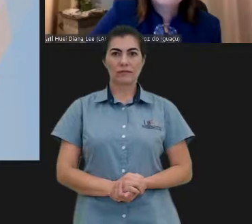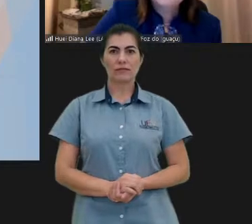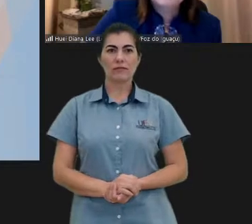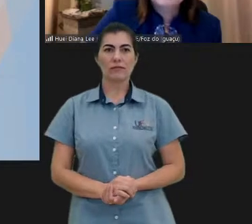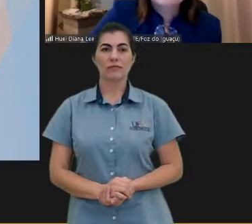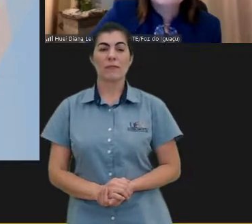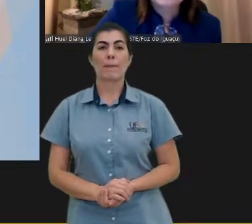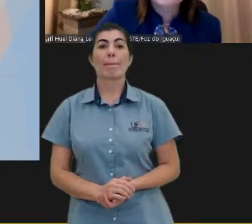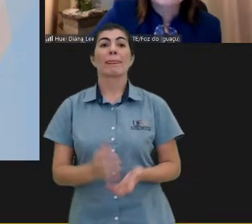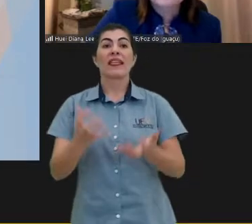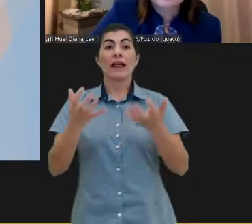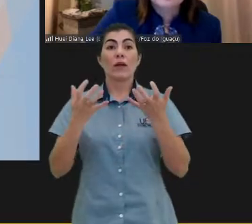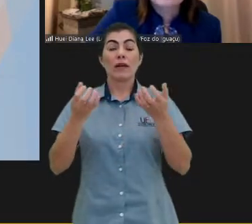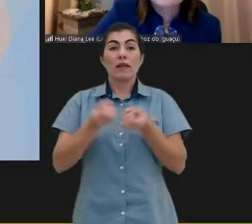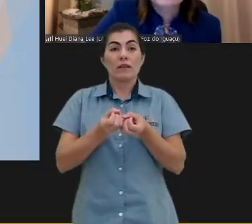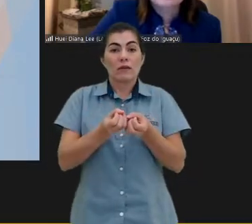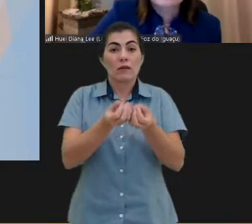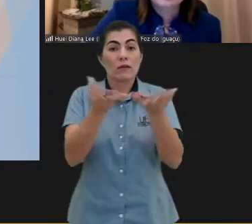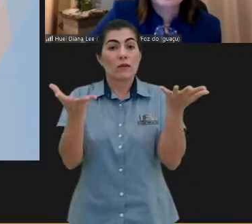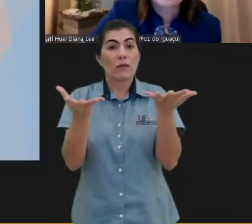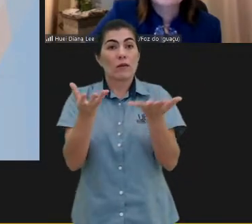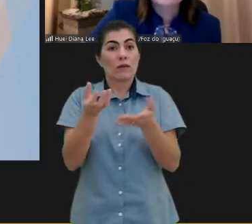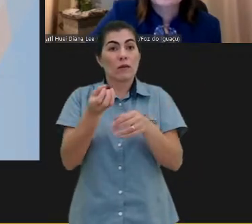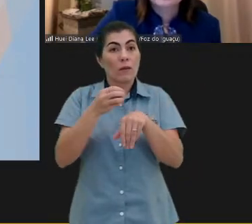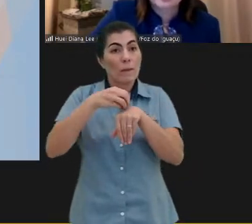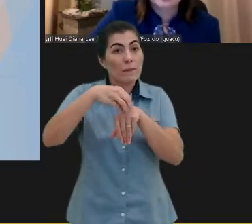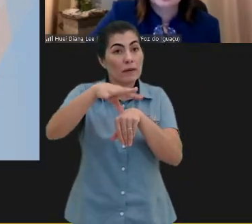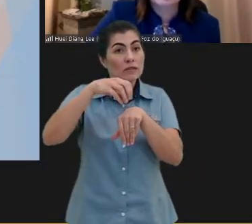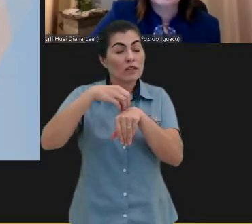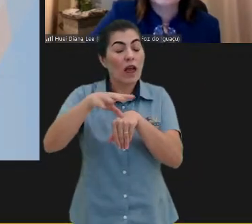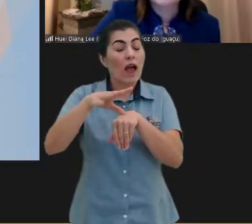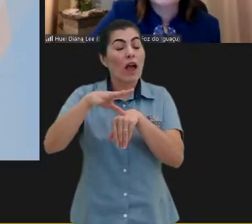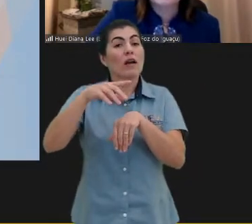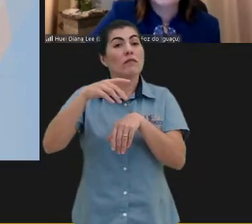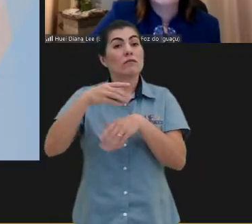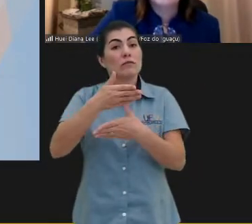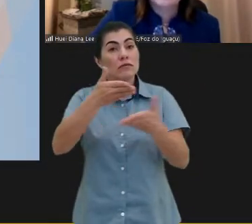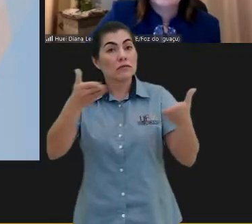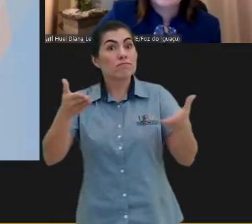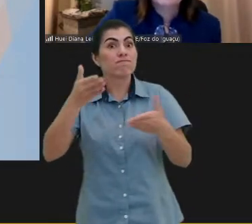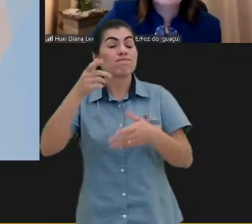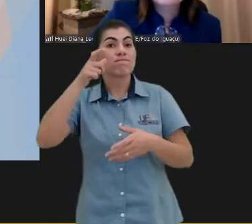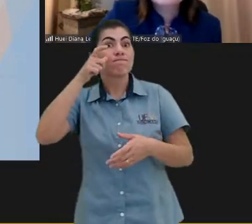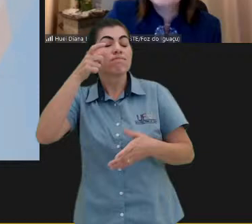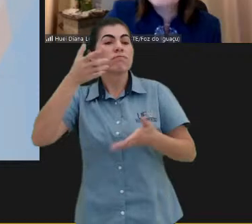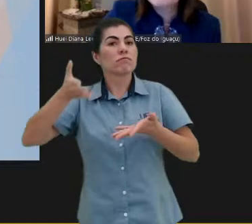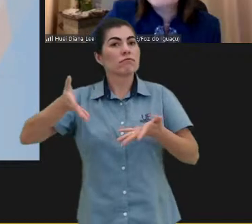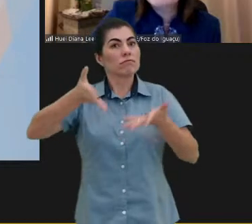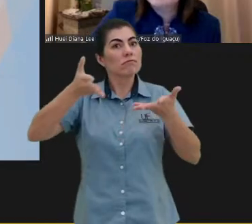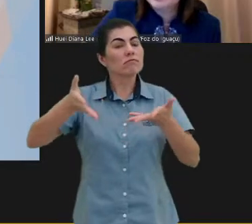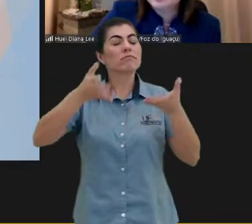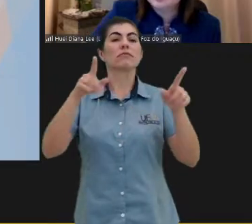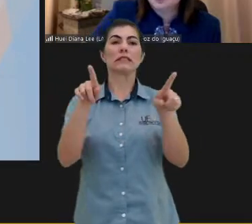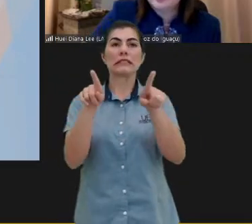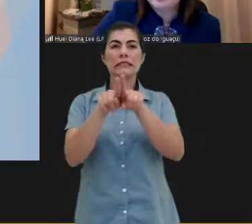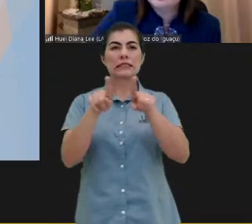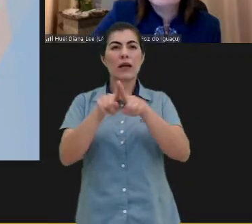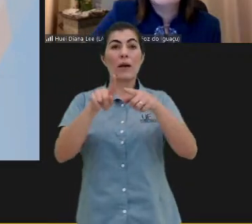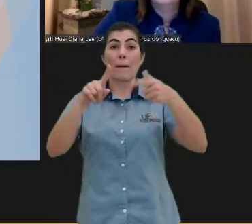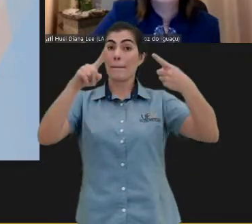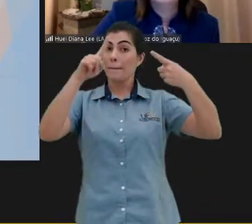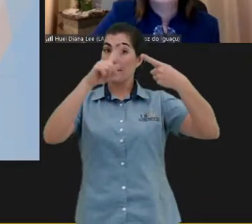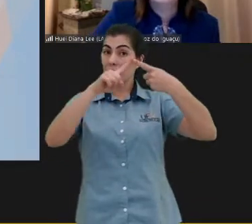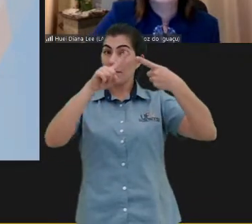Eu queria compartilhar também com vocês, talvez até como uma curiosidade ou uma motivação, algumas das primeiras